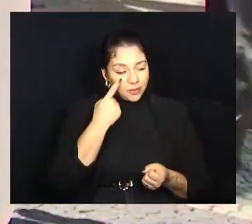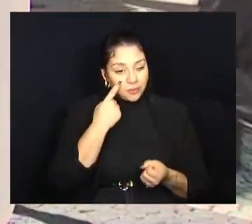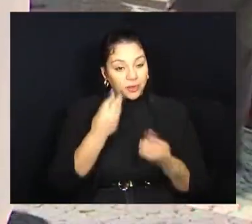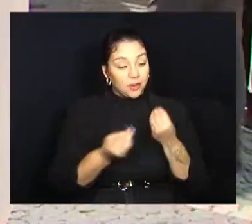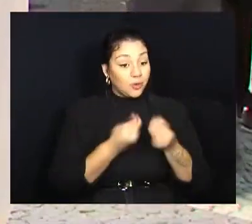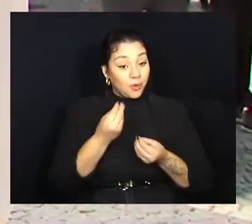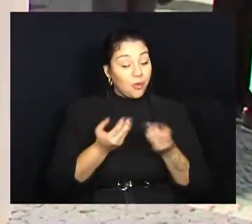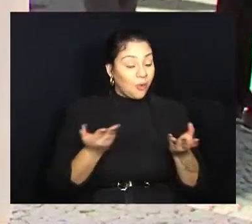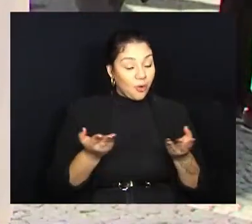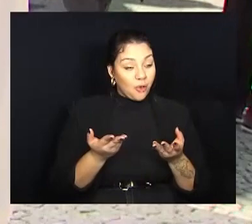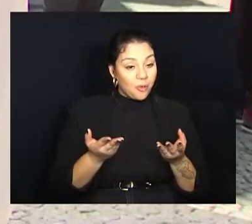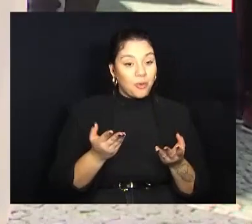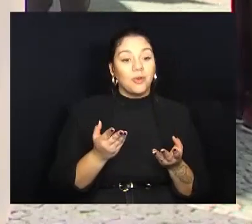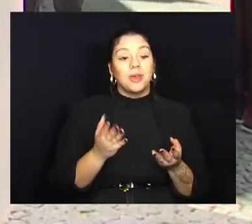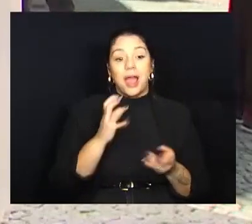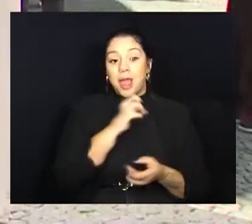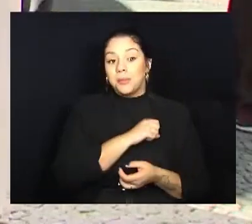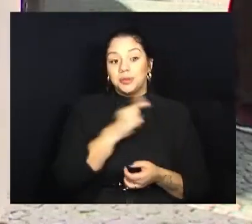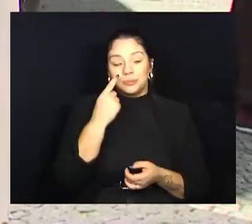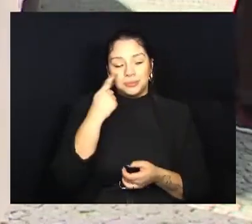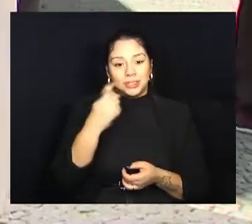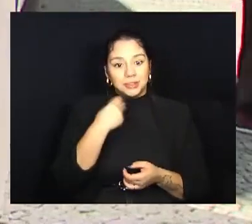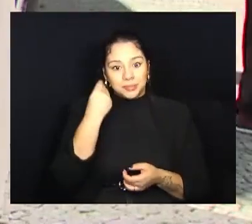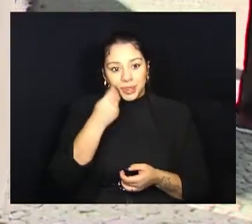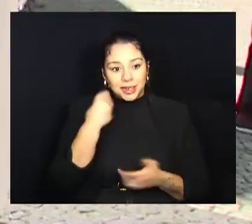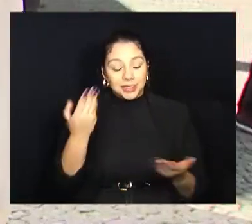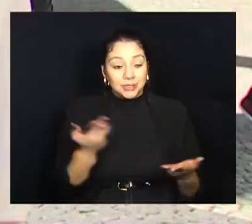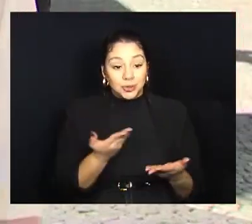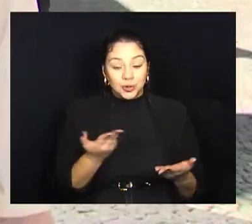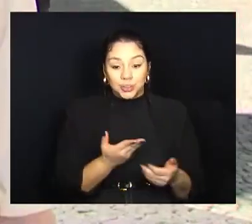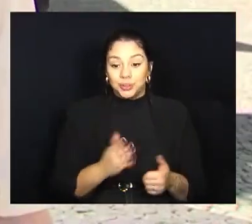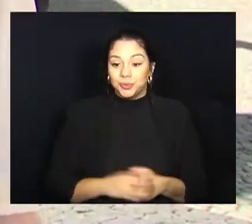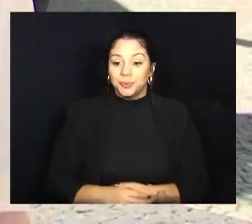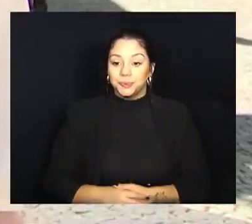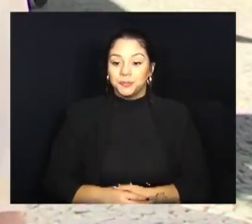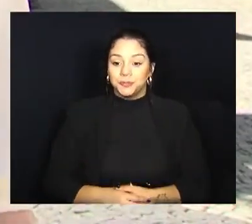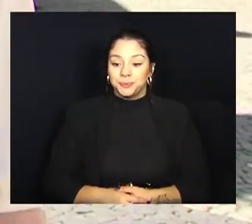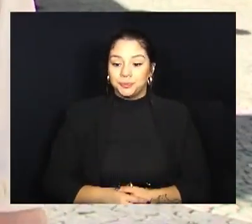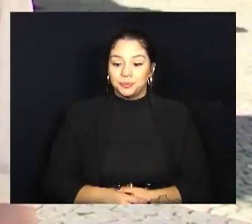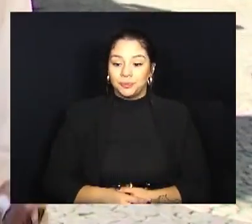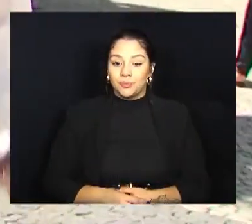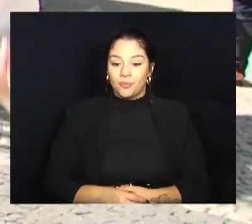aqui rapidinho para ver como está sendo a experiência do dia de hoje.